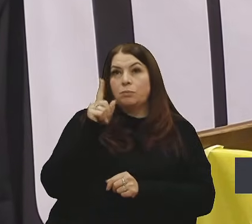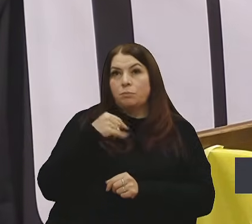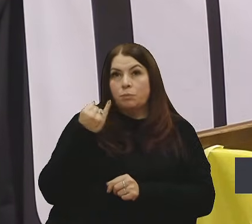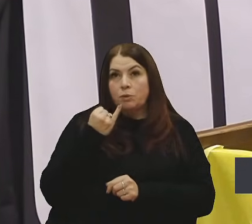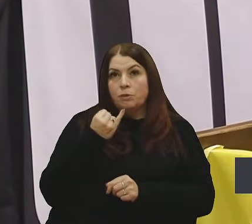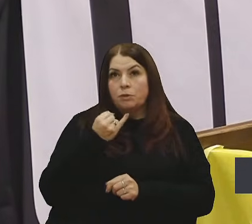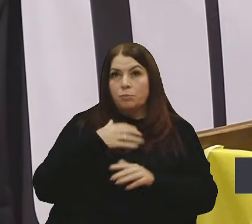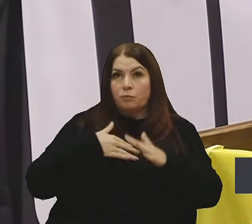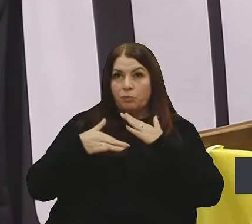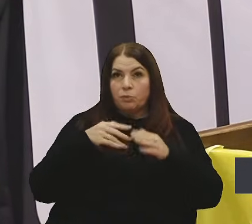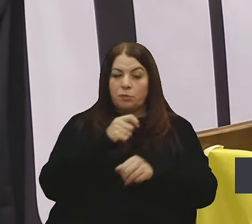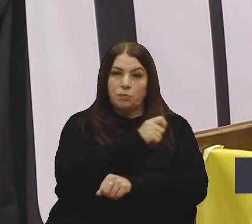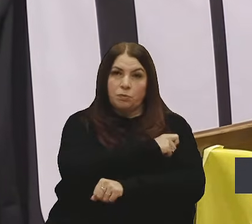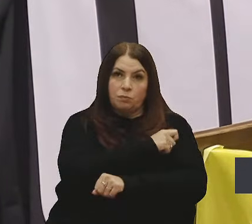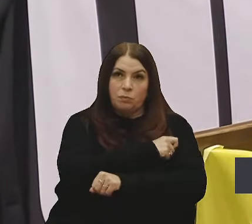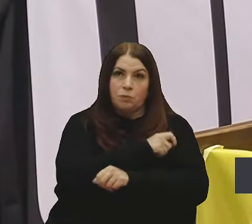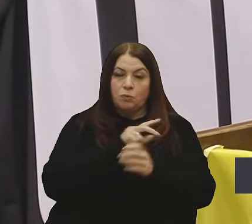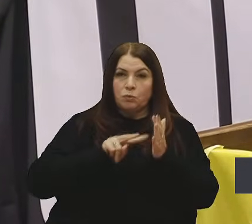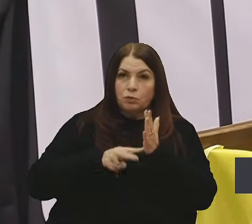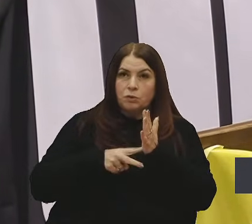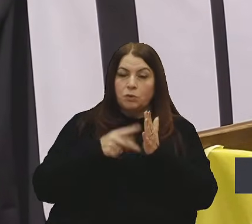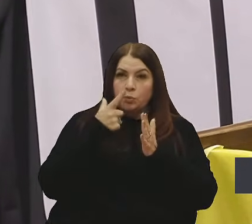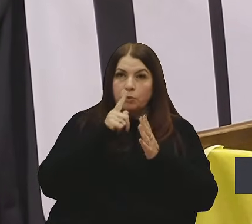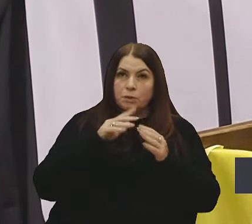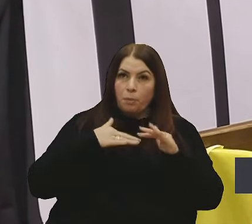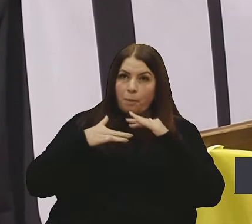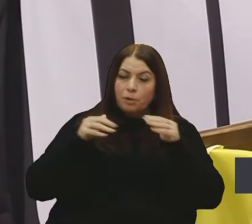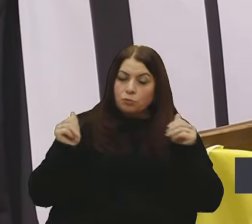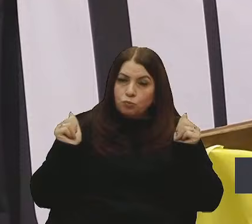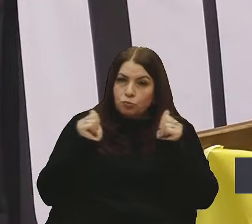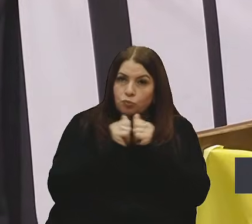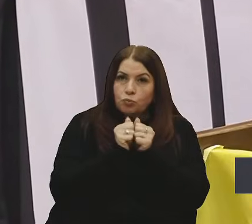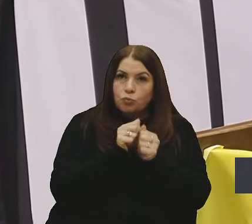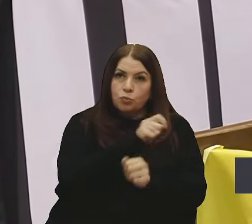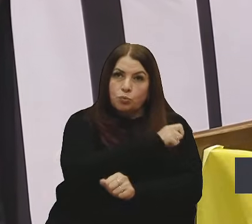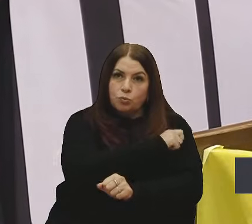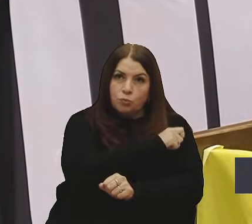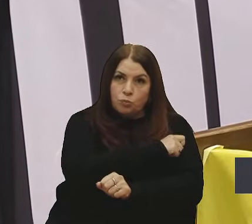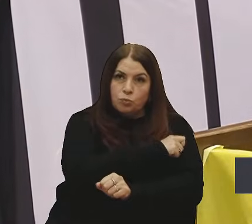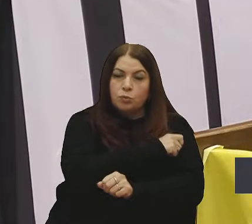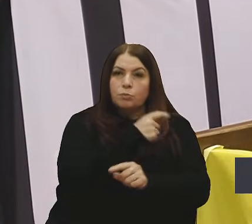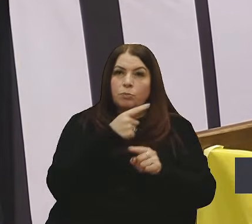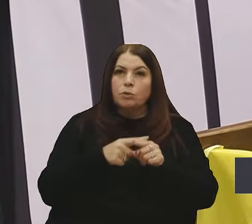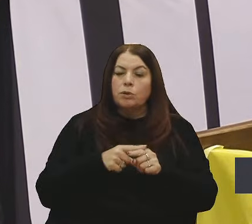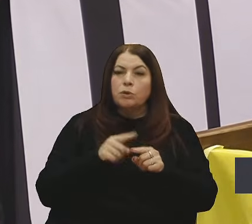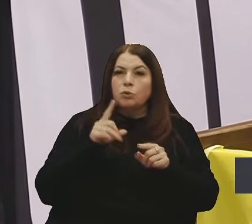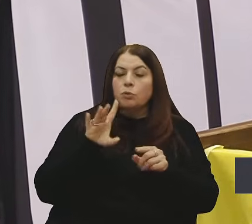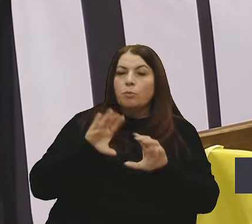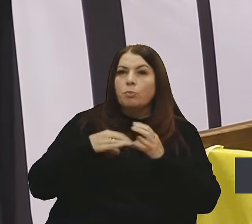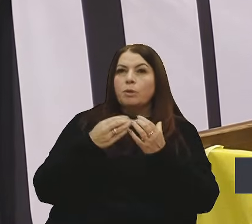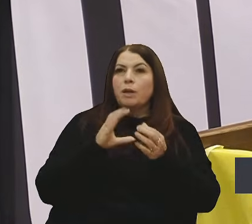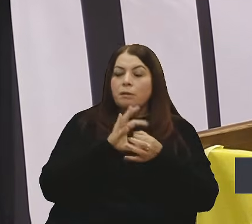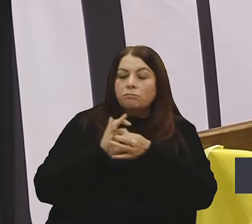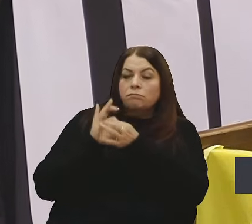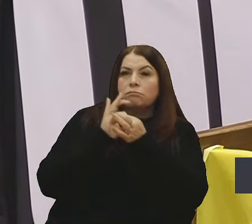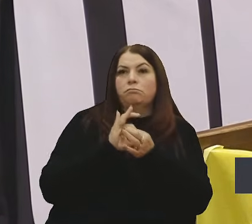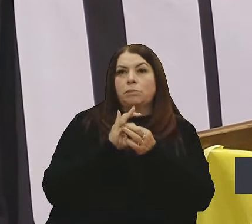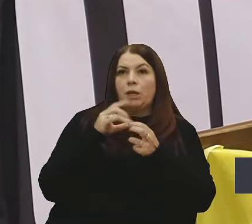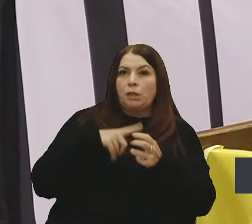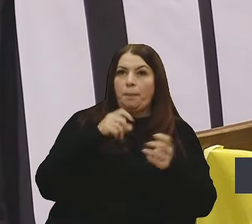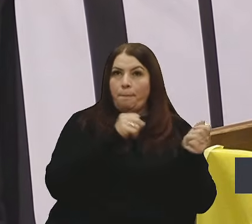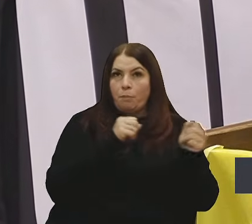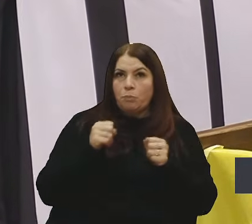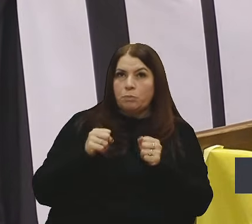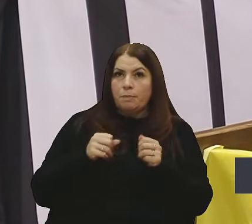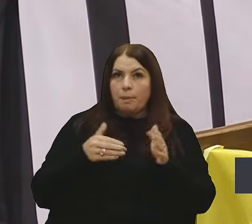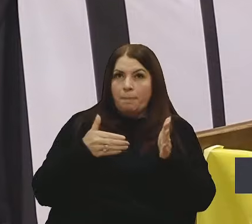que os movimentos estudantis e os sindicatos consigam se mobilizar junto com os estudantes, porque é só uma comunidade escolar unida que tem poder para